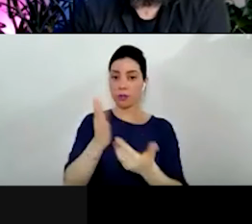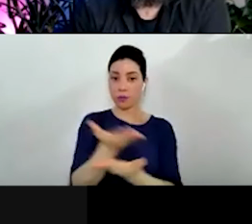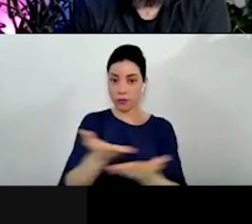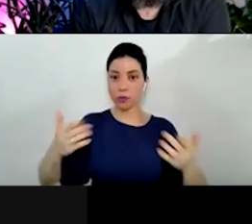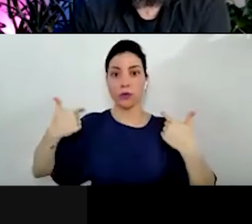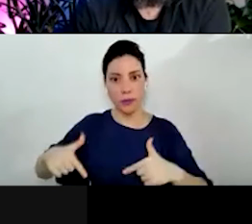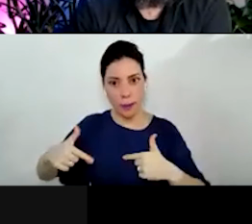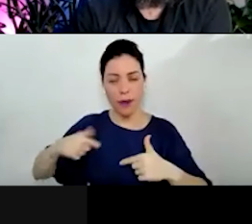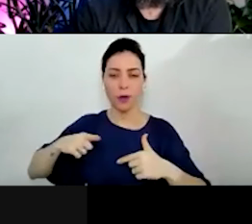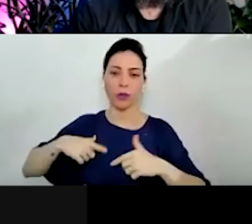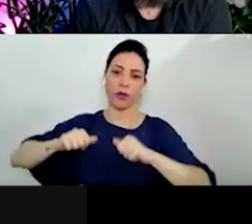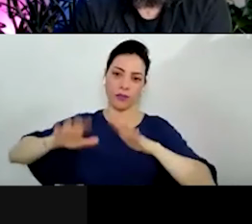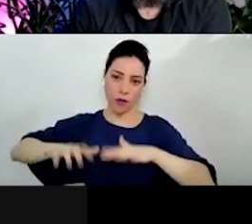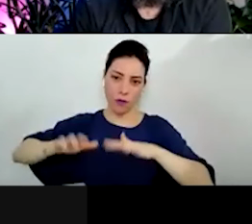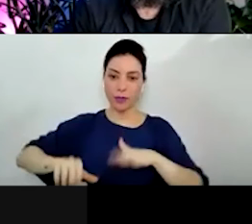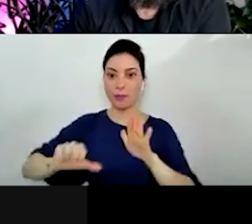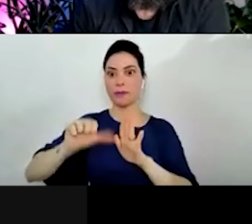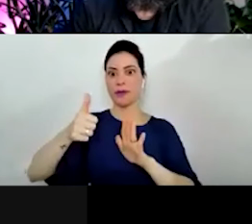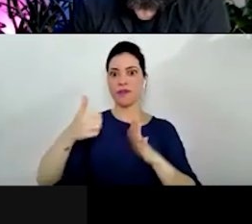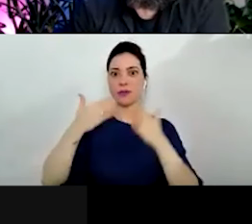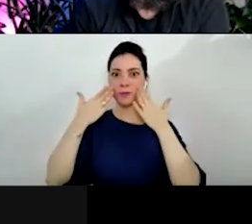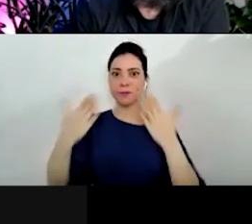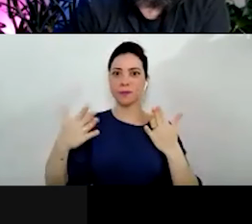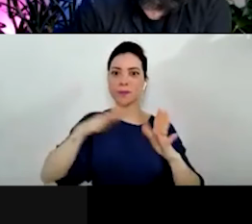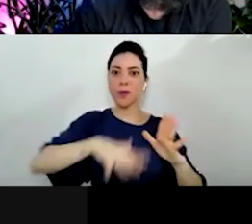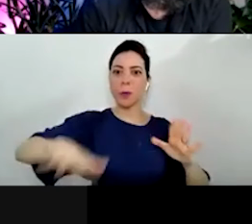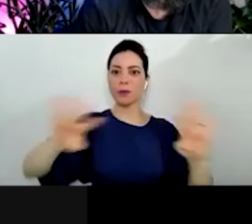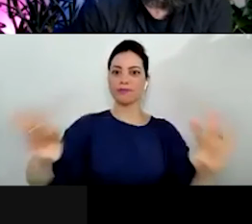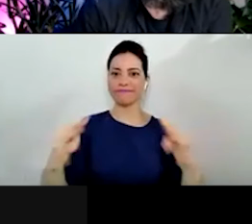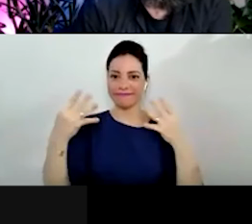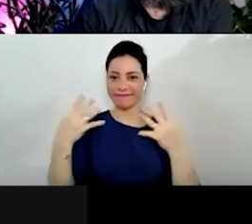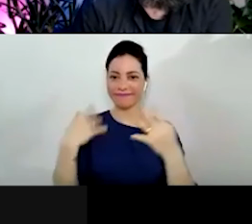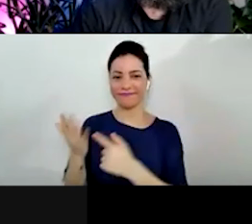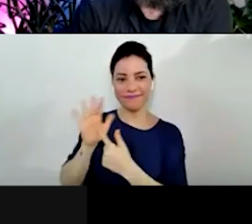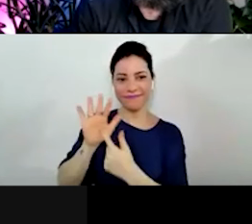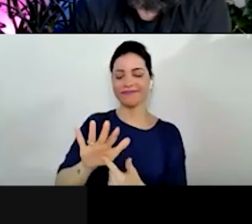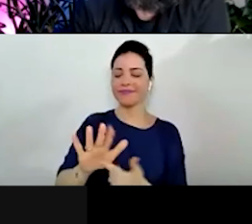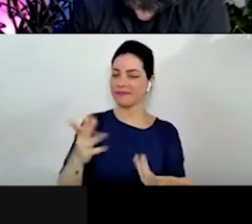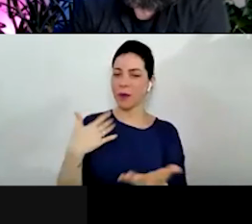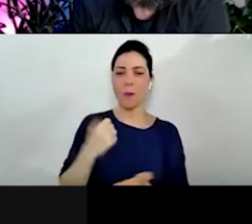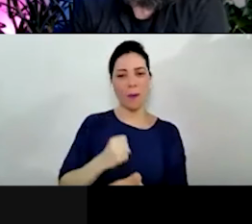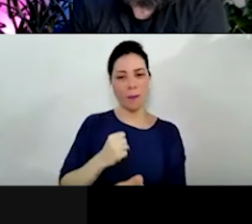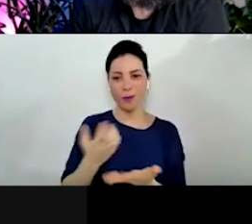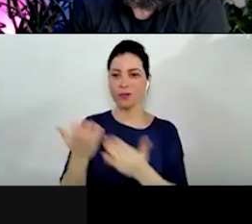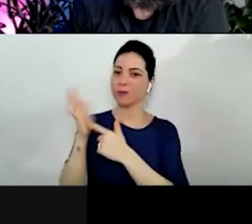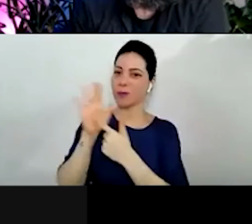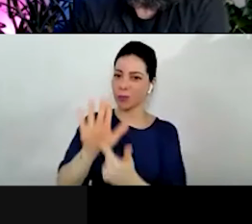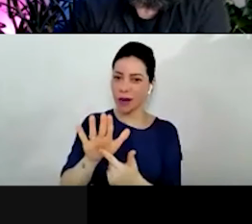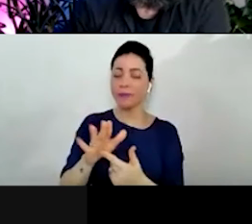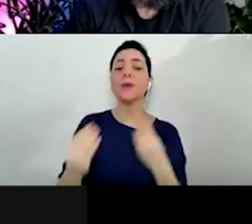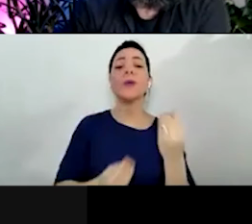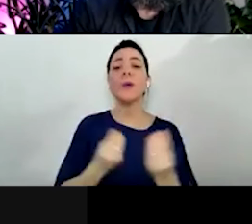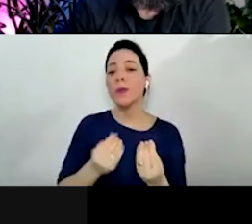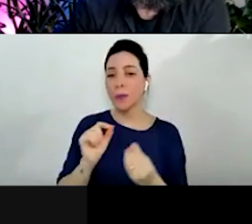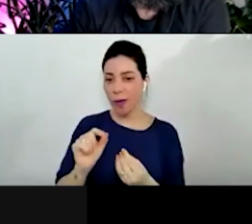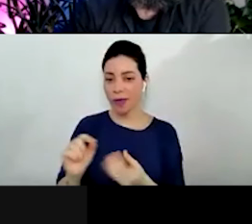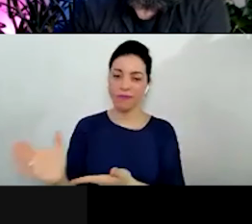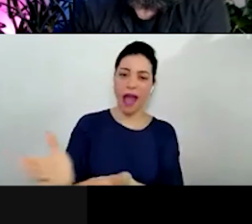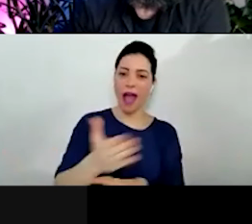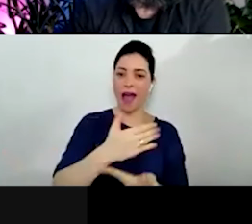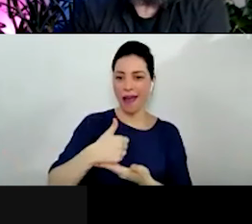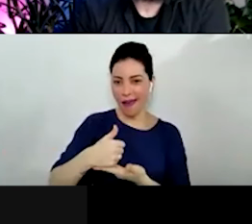é a primeira vez que eu tô mostrando esse material publicamente mas eu trouxe de propósito porque tem a ver com tema colher o sentido